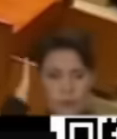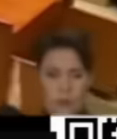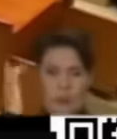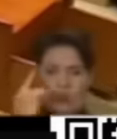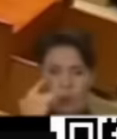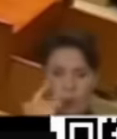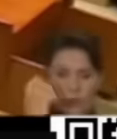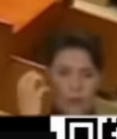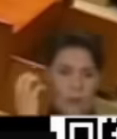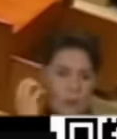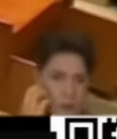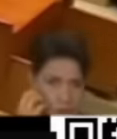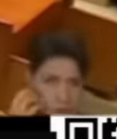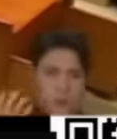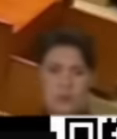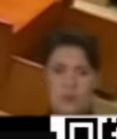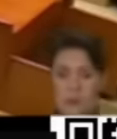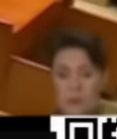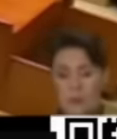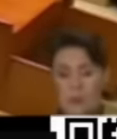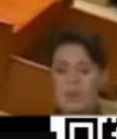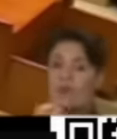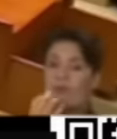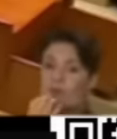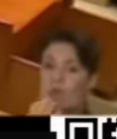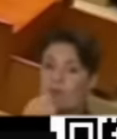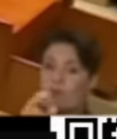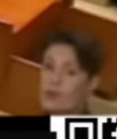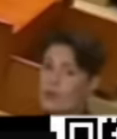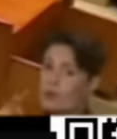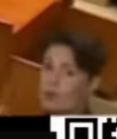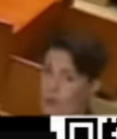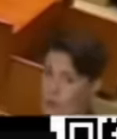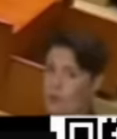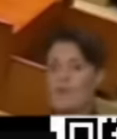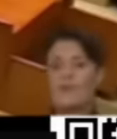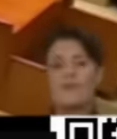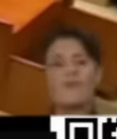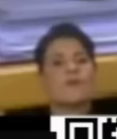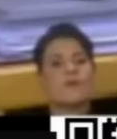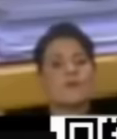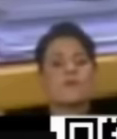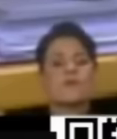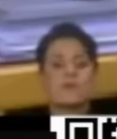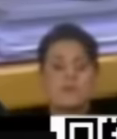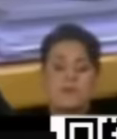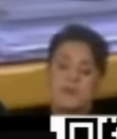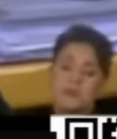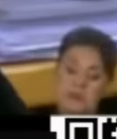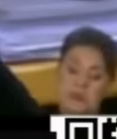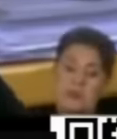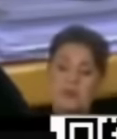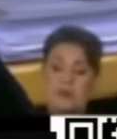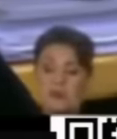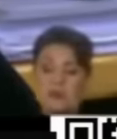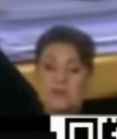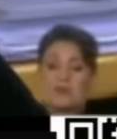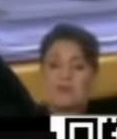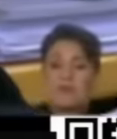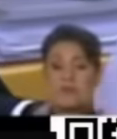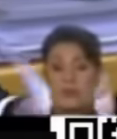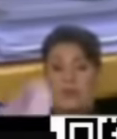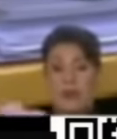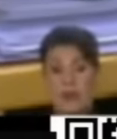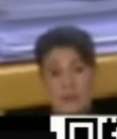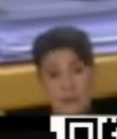Flávio, também o ministro Dias Toffoli, que nos acompanha por videoconferência. Presidente, Vossa Excelência e o Vários ministro amigos,